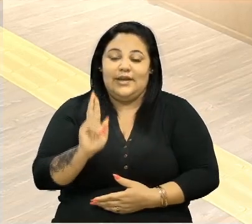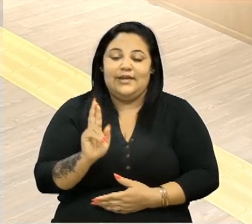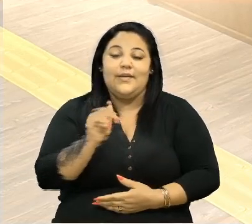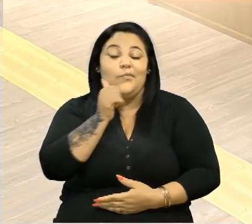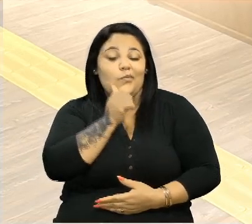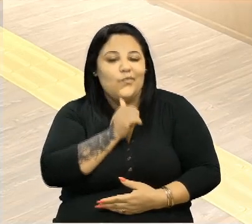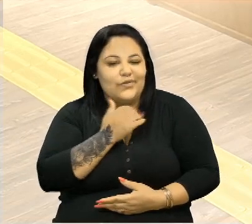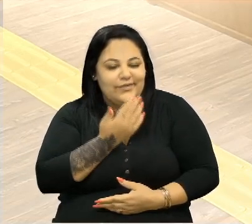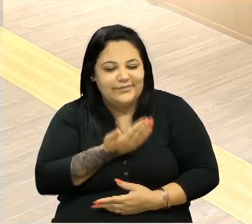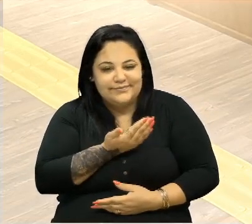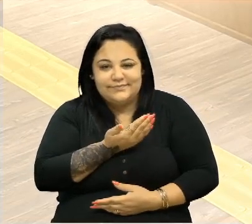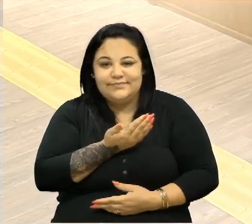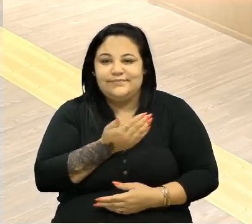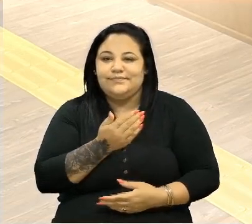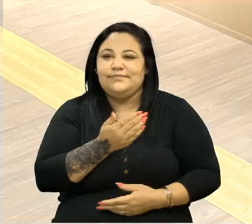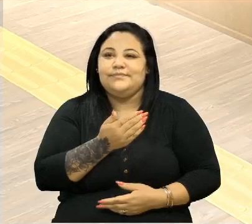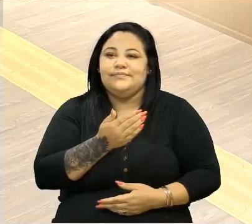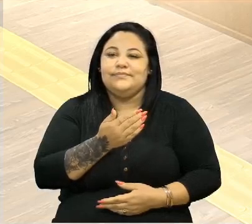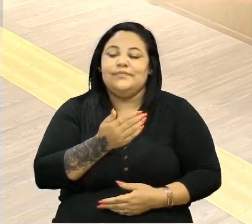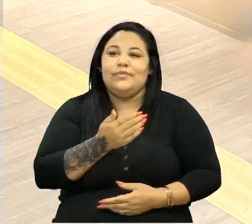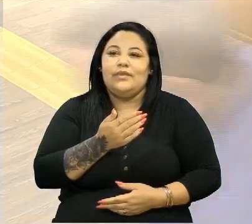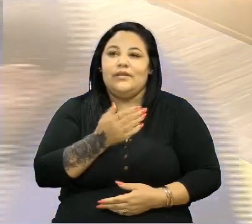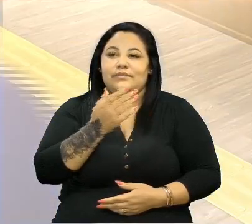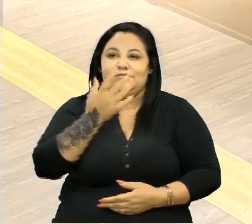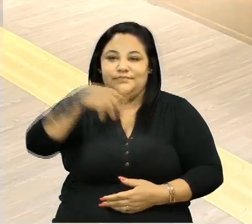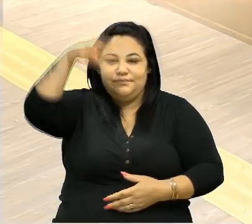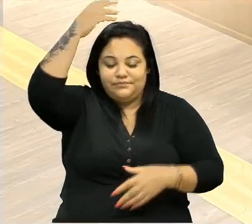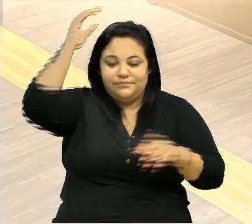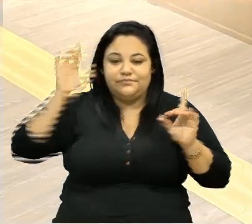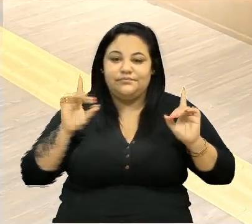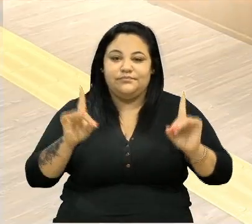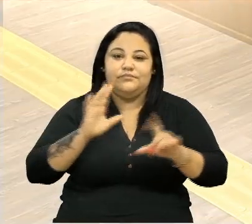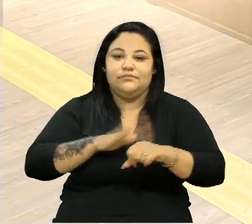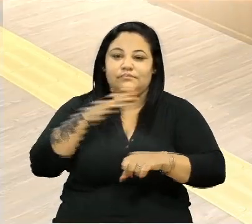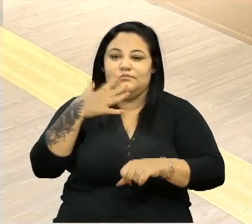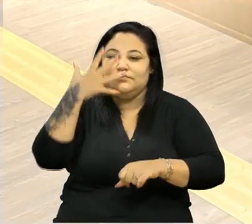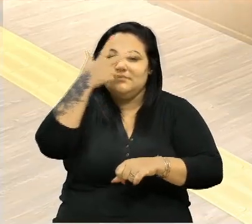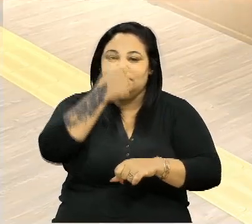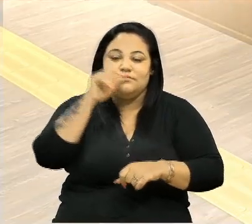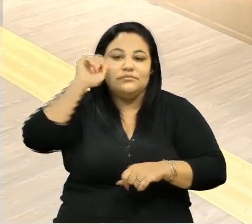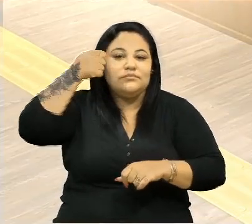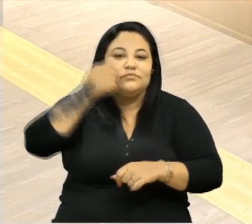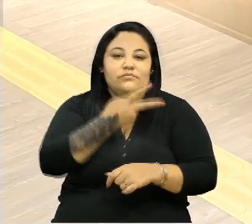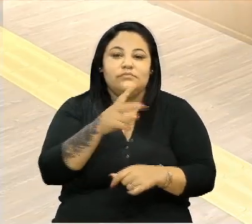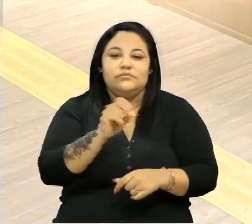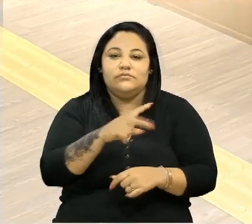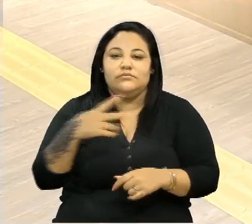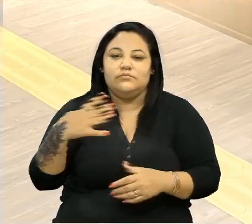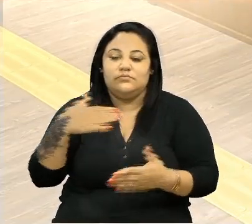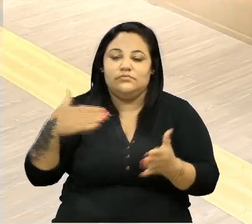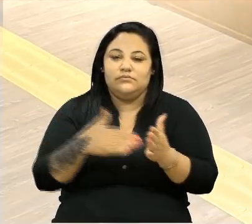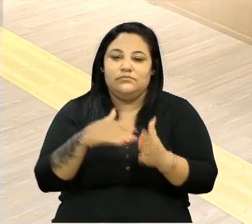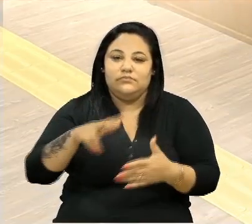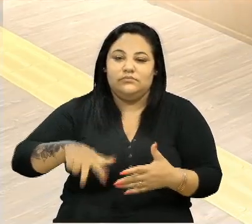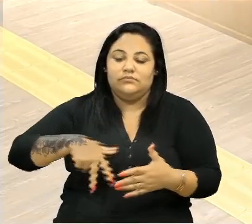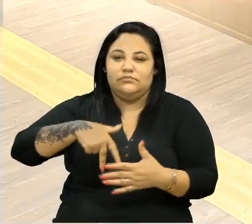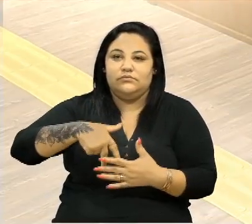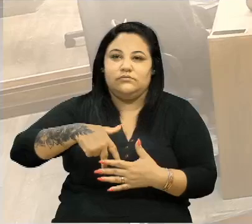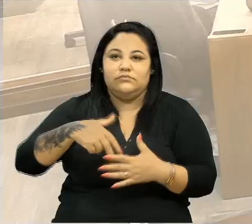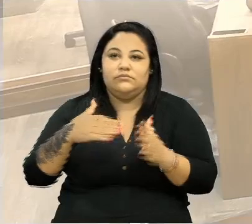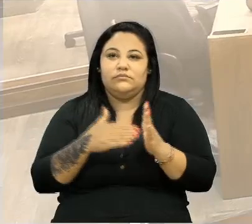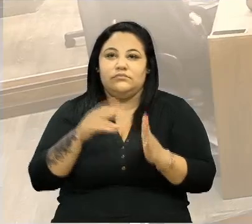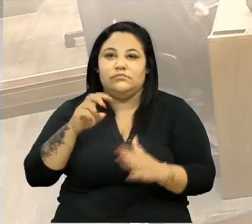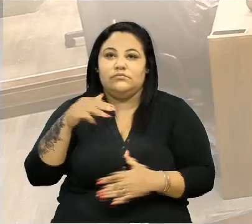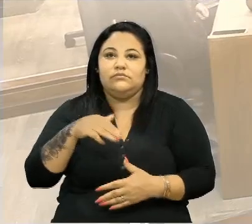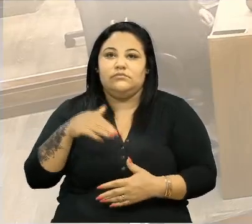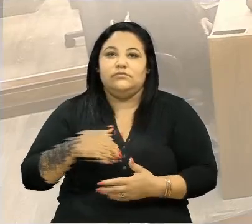da Corte da Mais Bela Negra Comunitária 2024 até a tribuna para a manifestação pelo tempo de até 5 minutos.